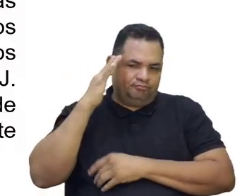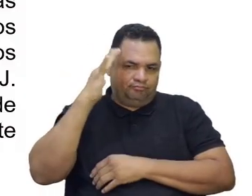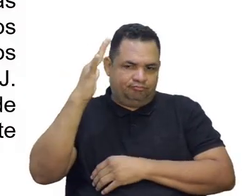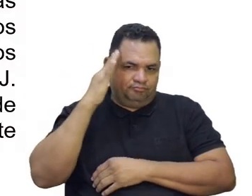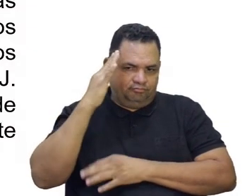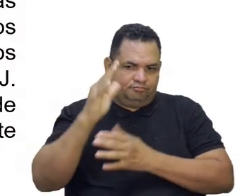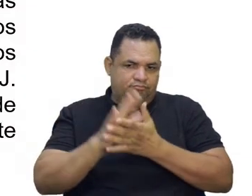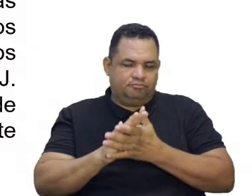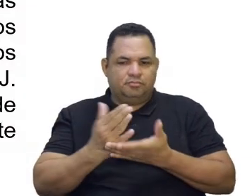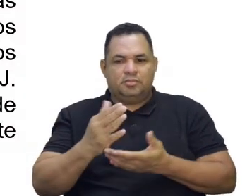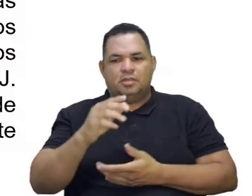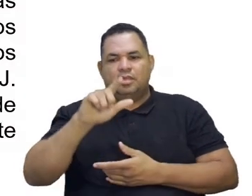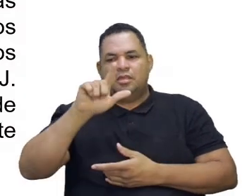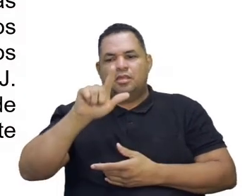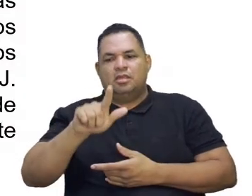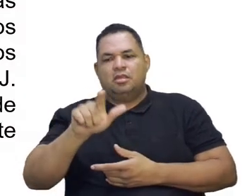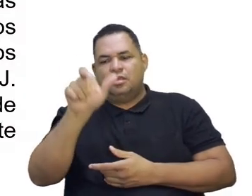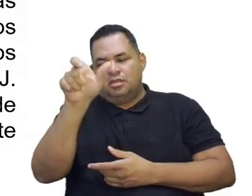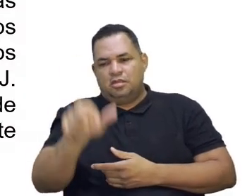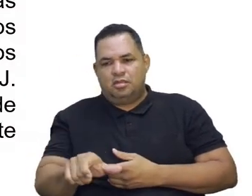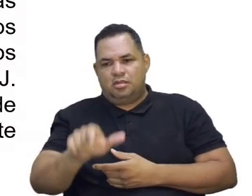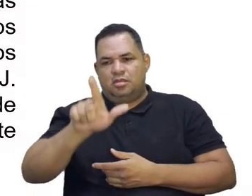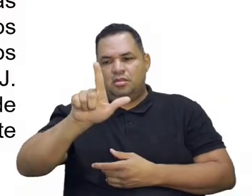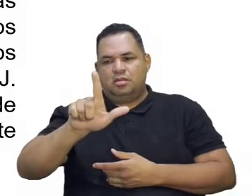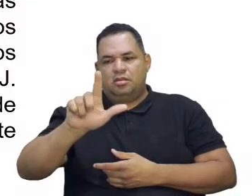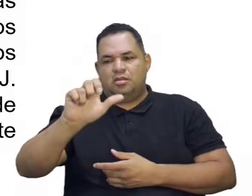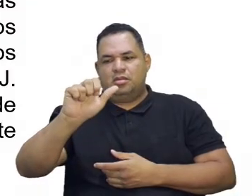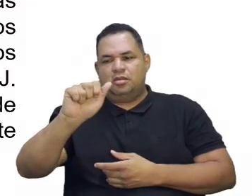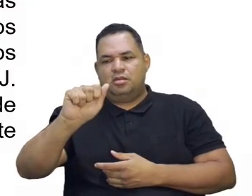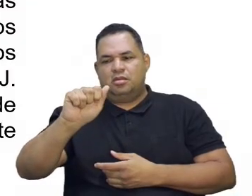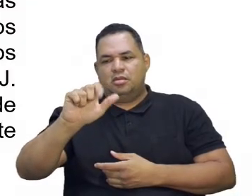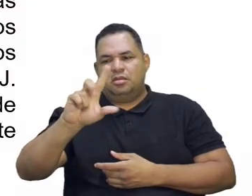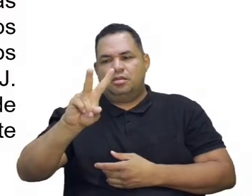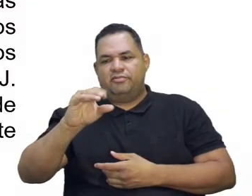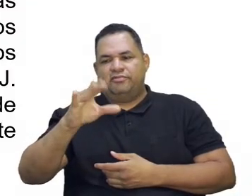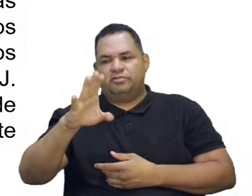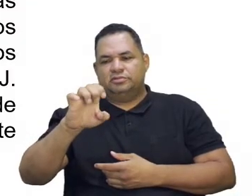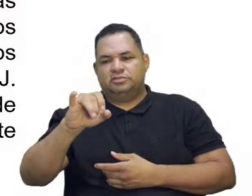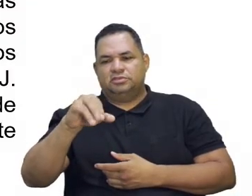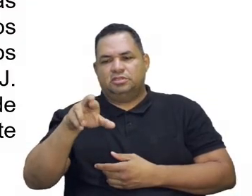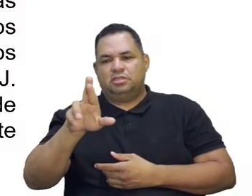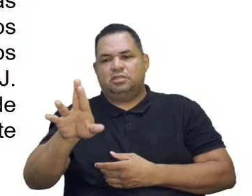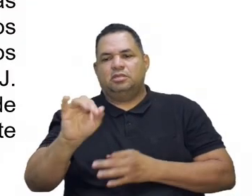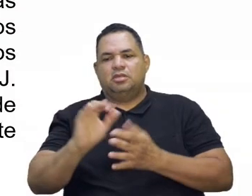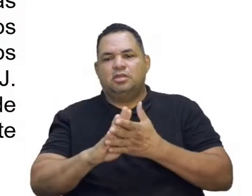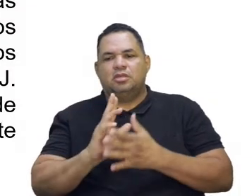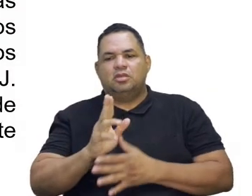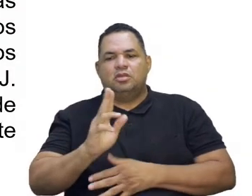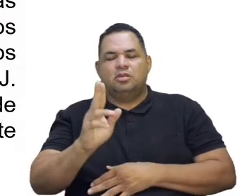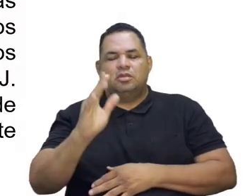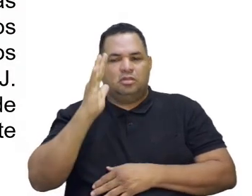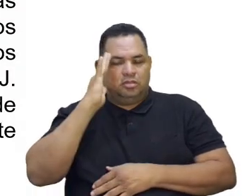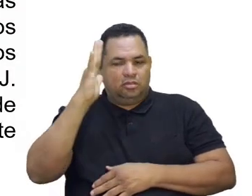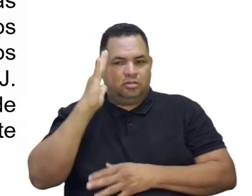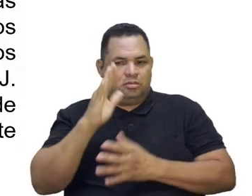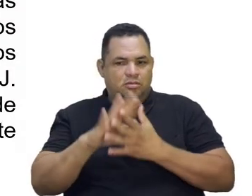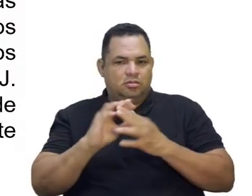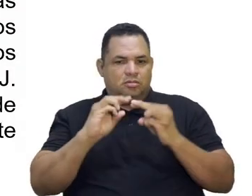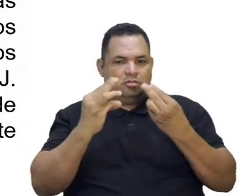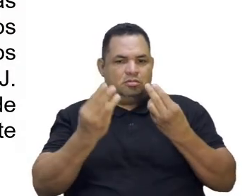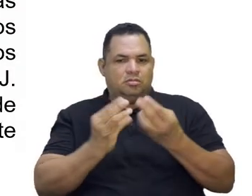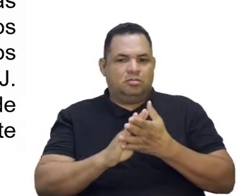de Lavoisier, que é a definição lá da conservação das massas. E logo em seguida